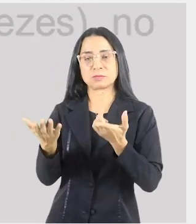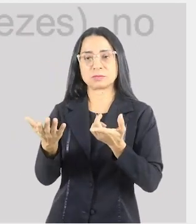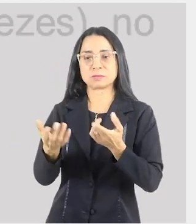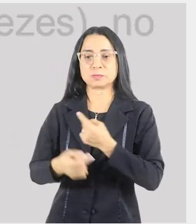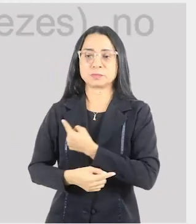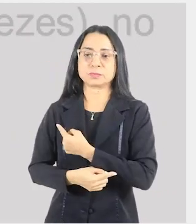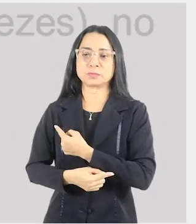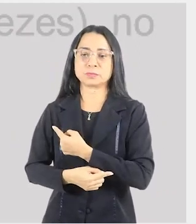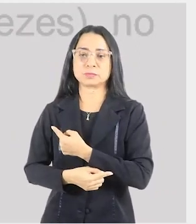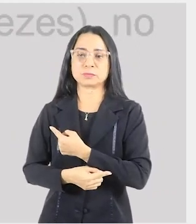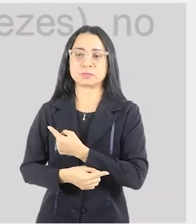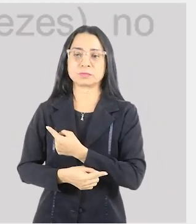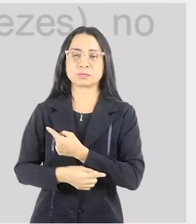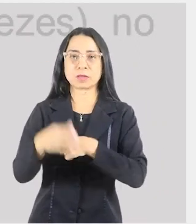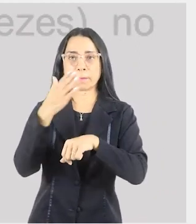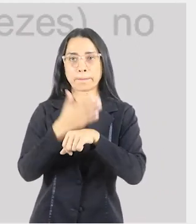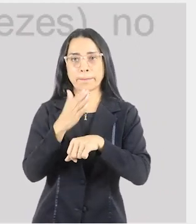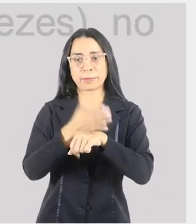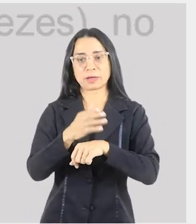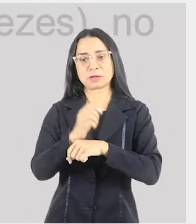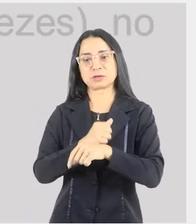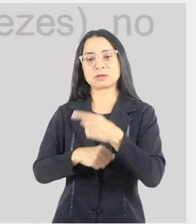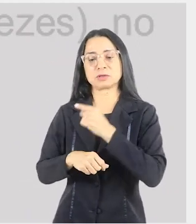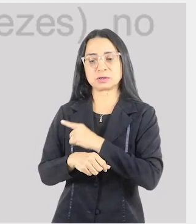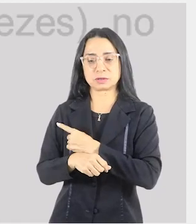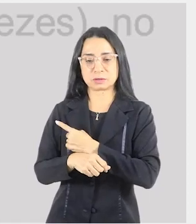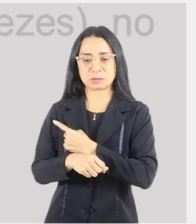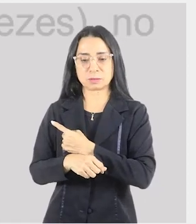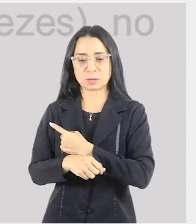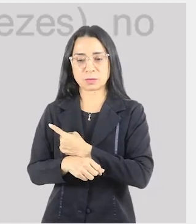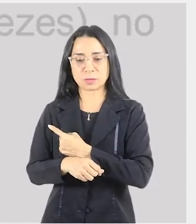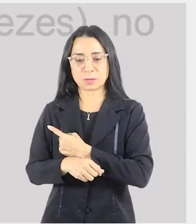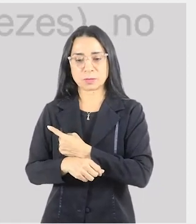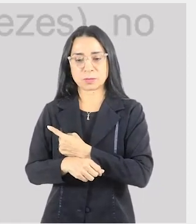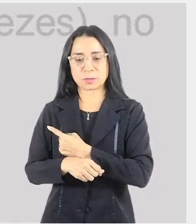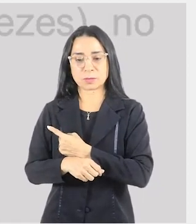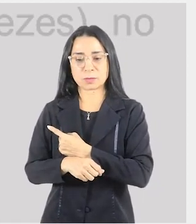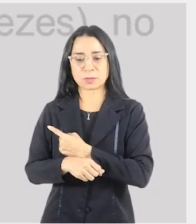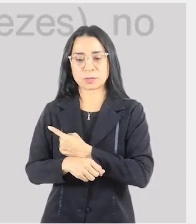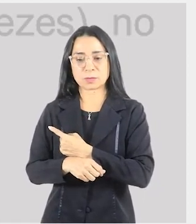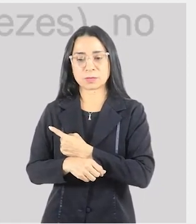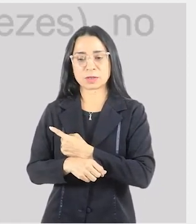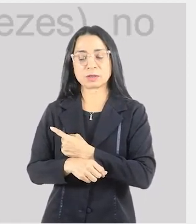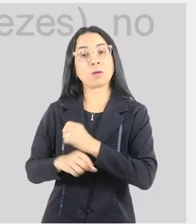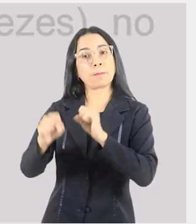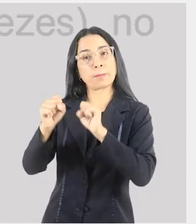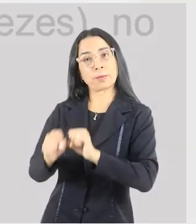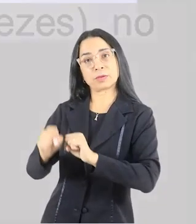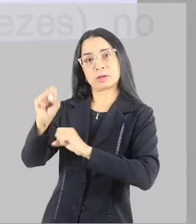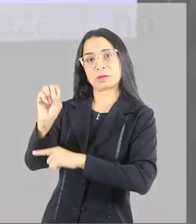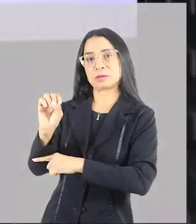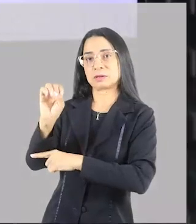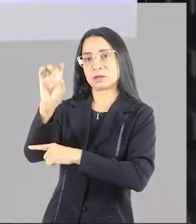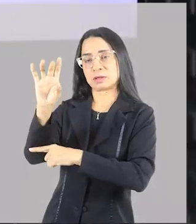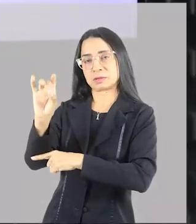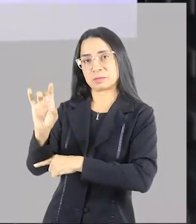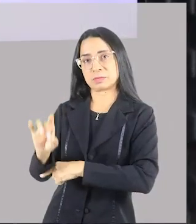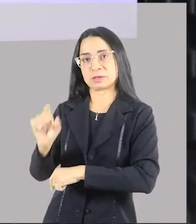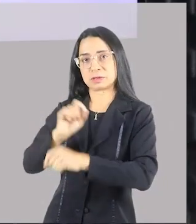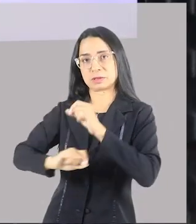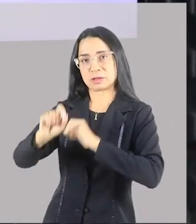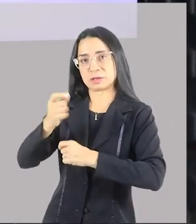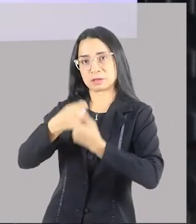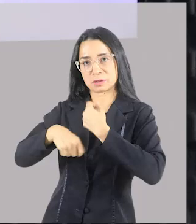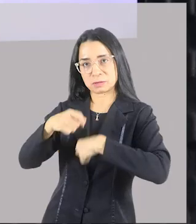faça as vezes no exercício das prerrogativas públicas. As prerrogativas são aqueles poderes especiais que a